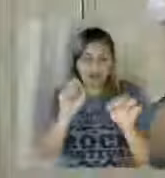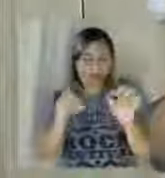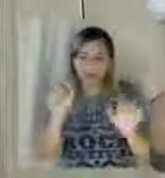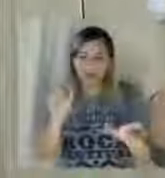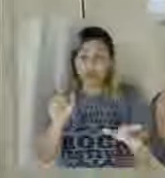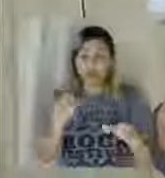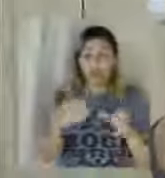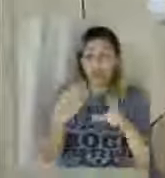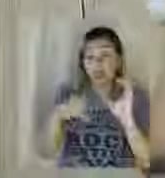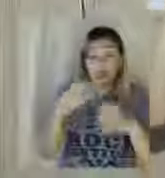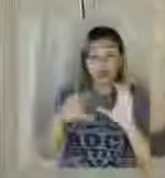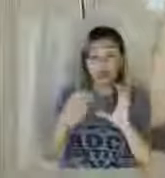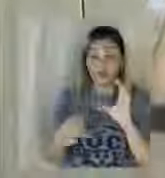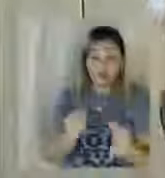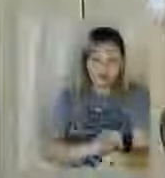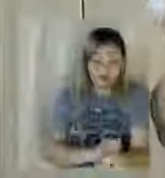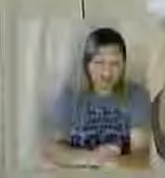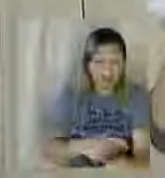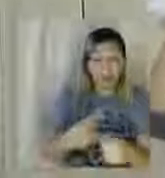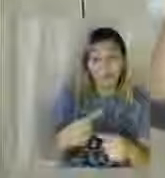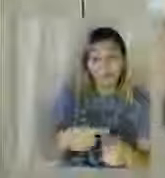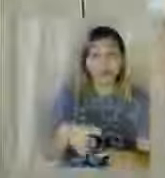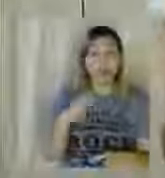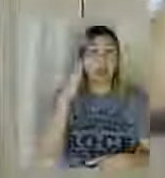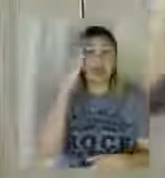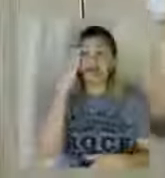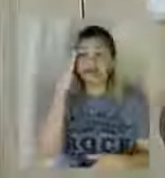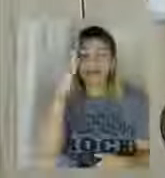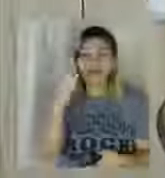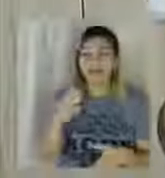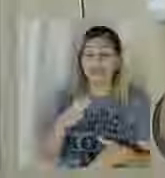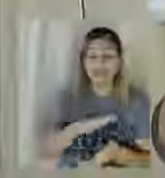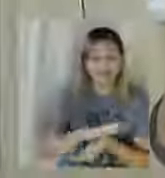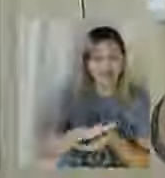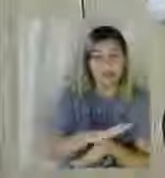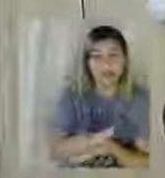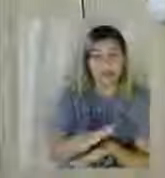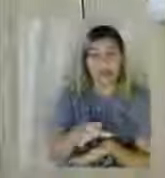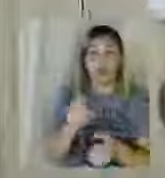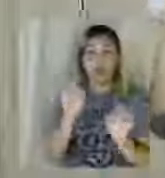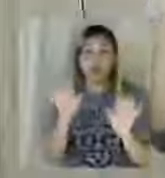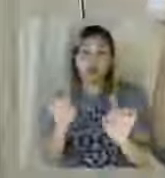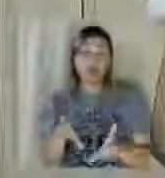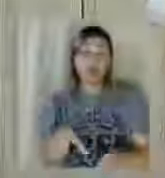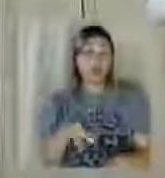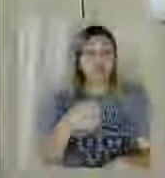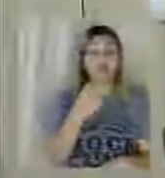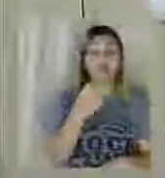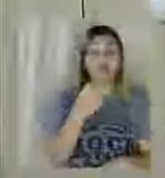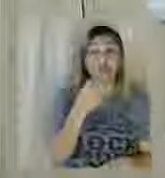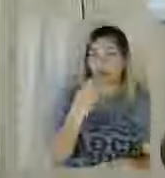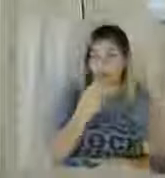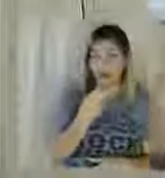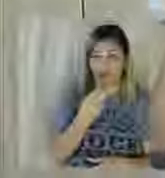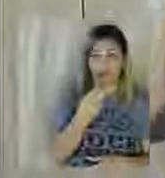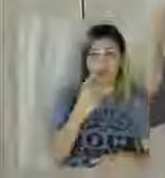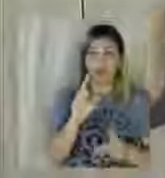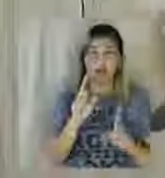fica nervosa porque ela não entende nada. Só se ela oralizar ou se fazer algum tipo de gesto, mímica para